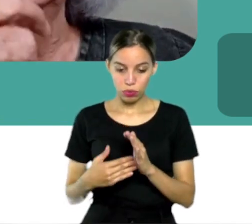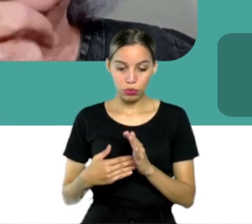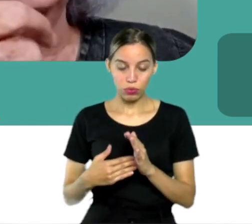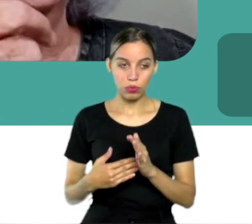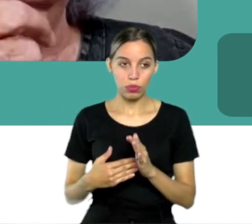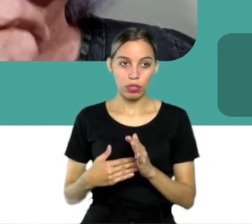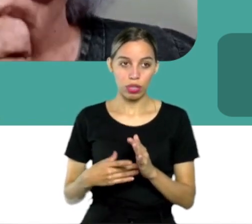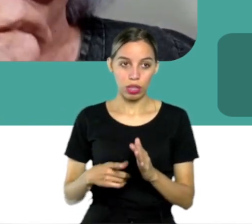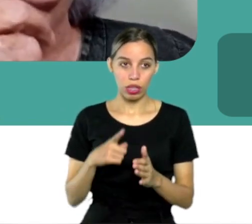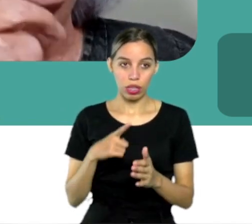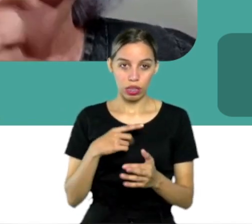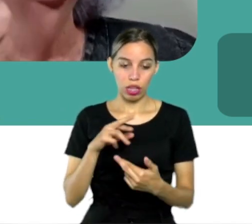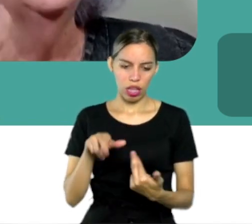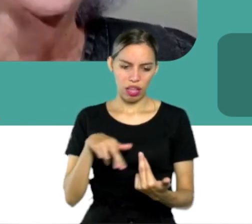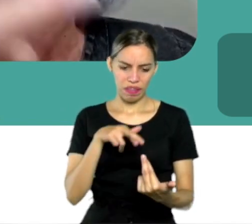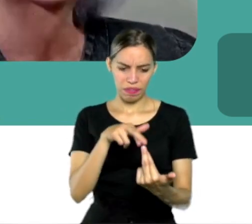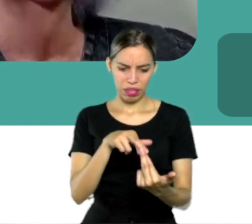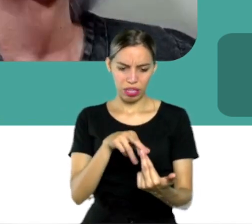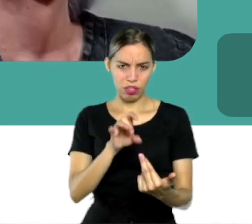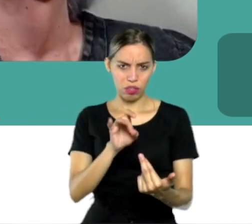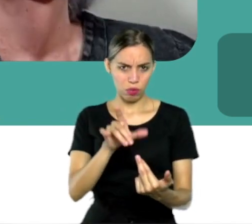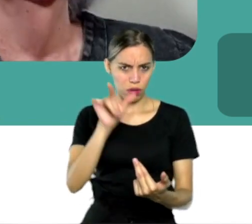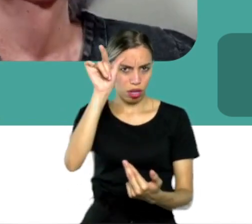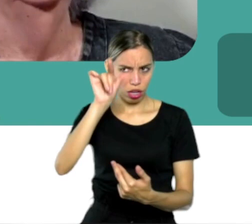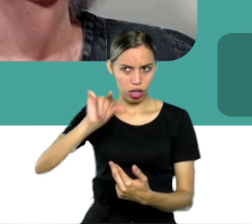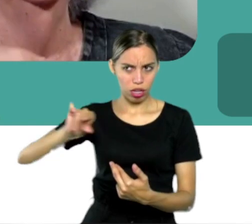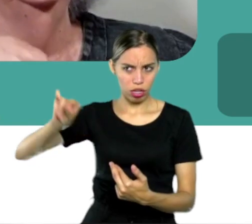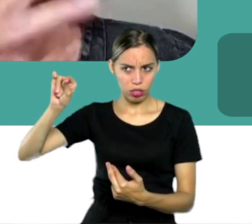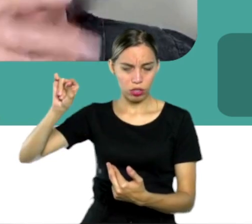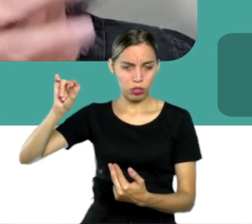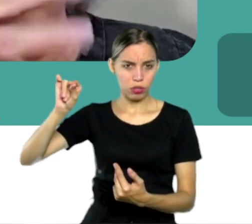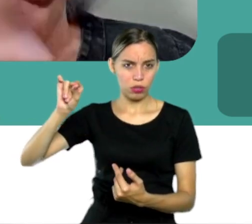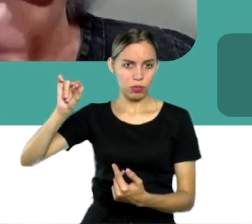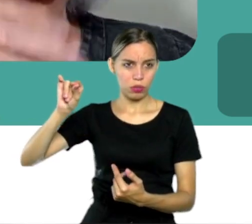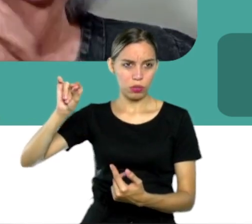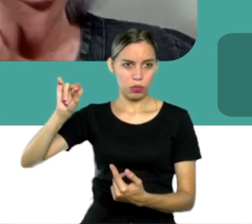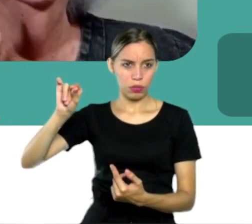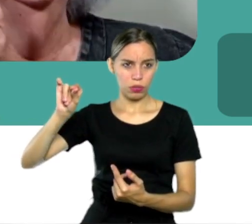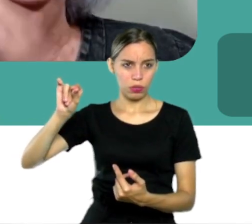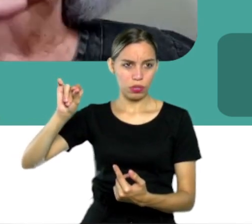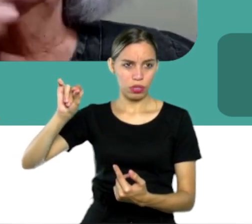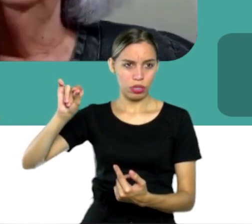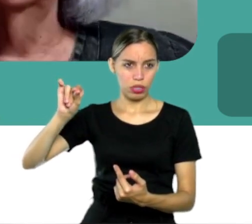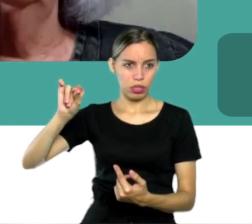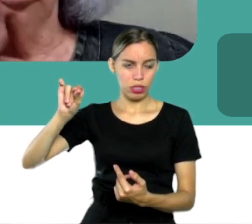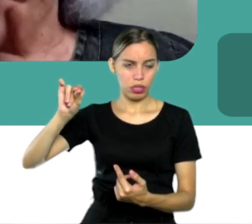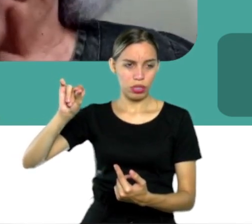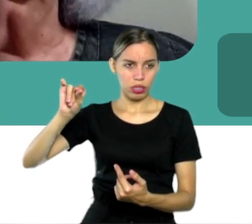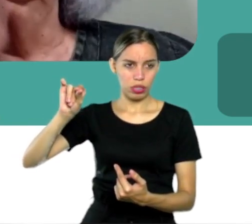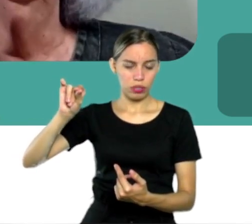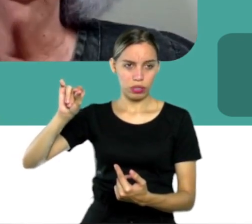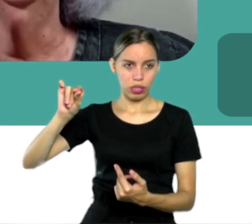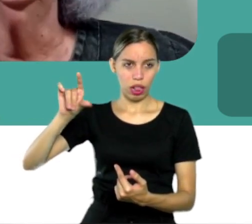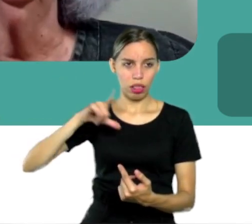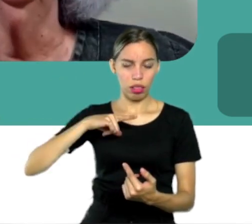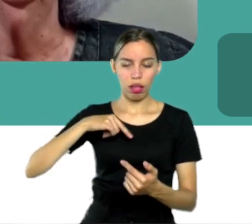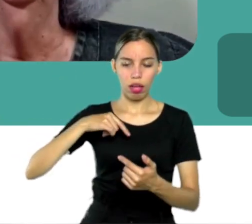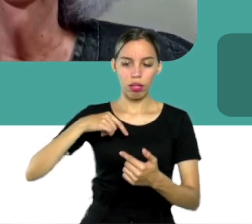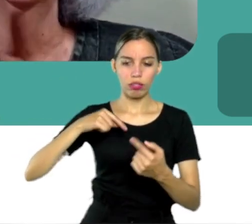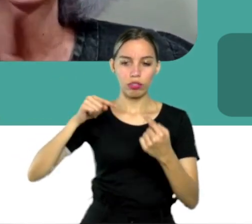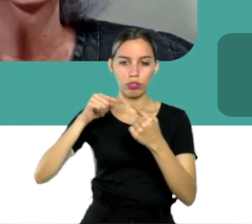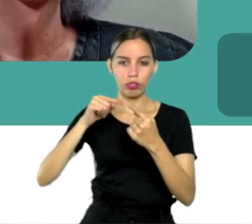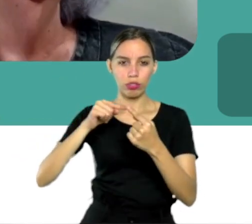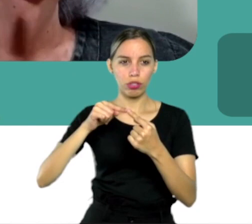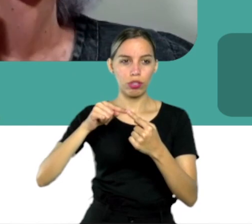referência à lua, mas também a aluados, sabe? A essa coisa meio fora